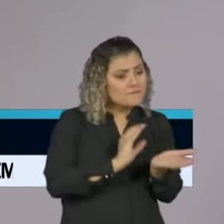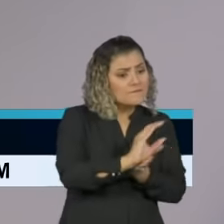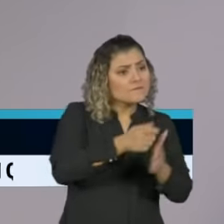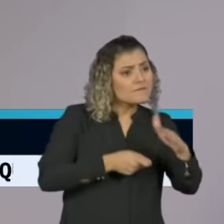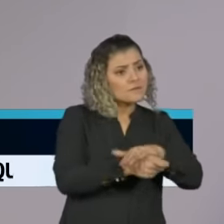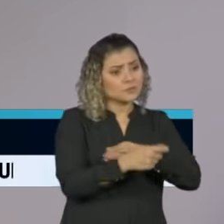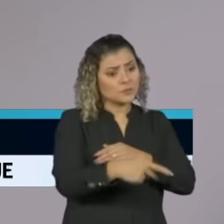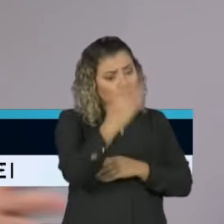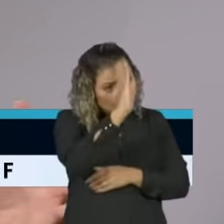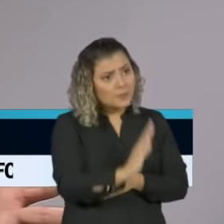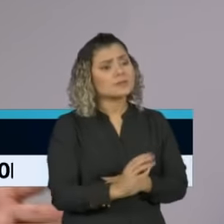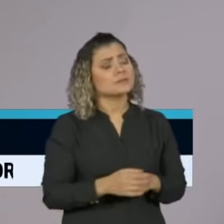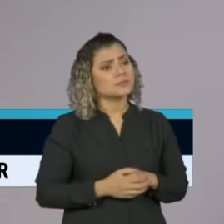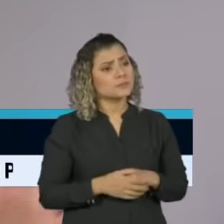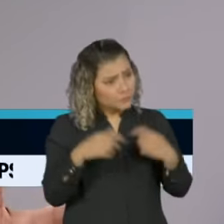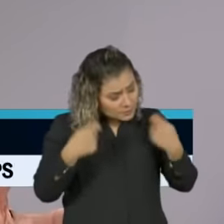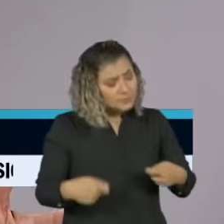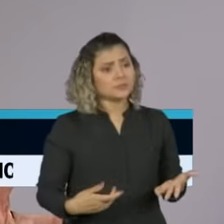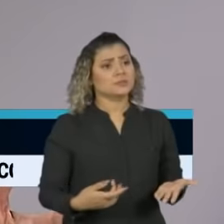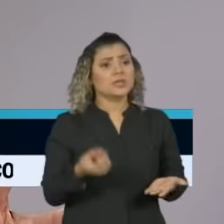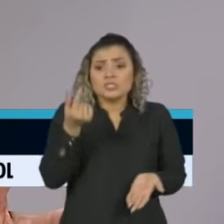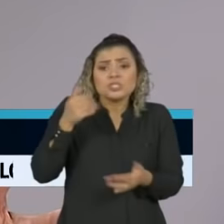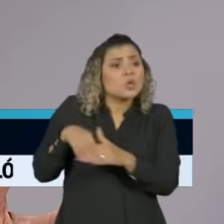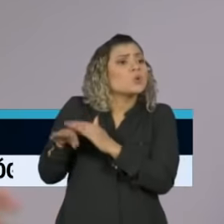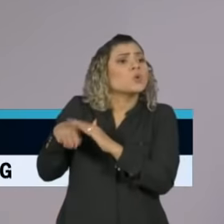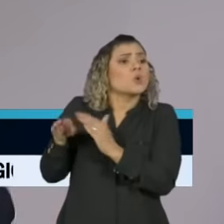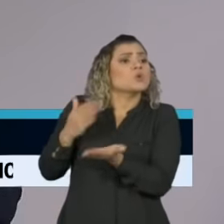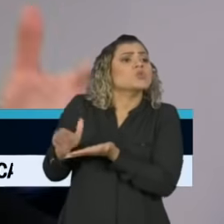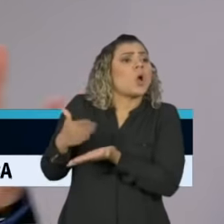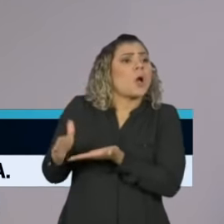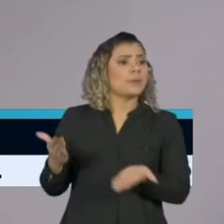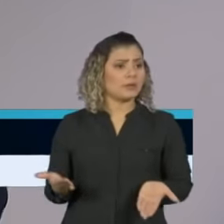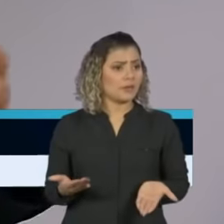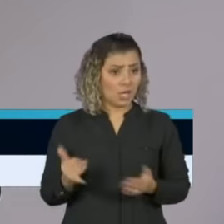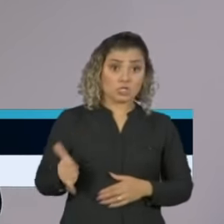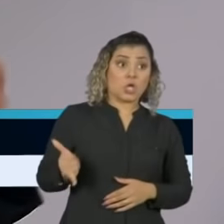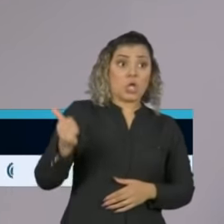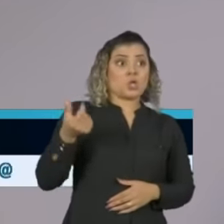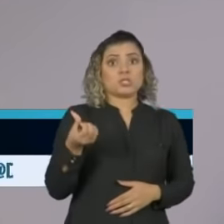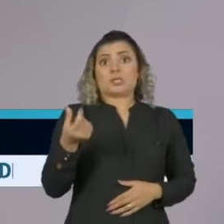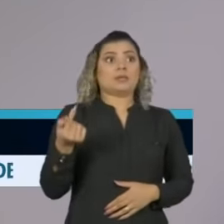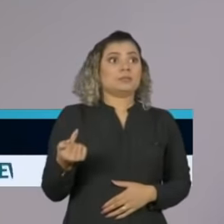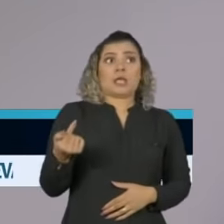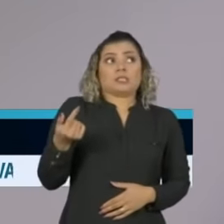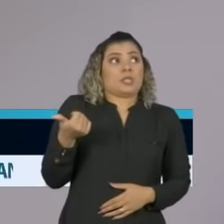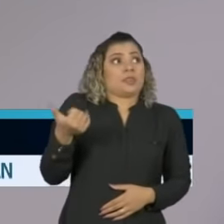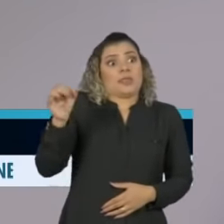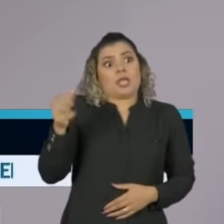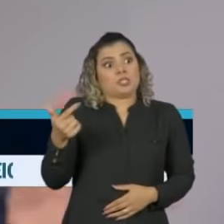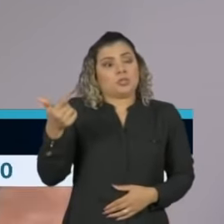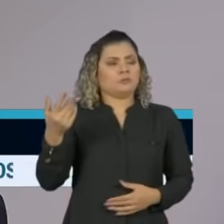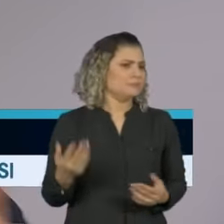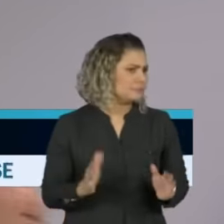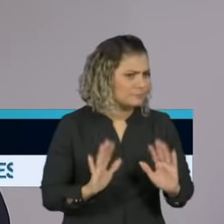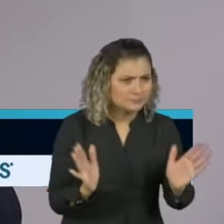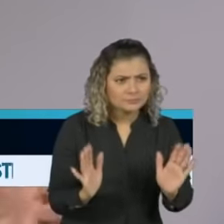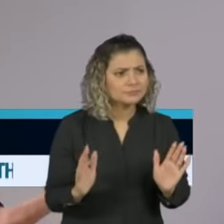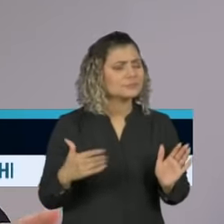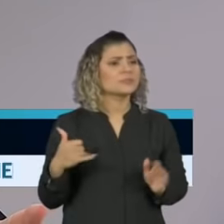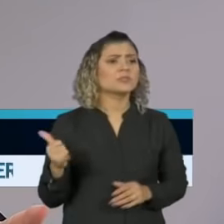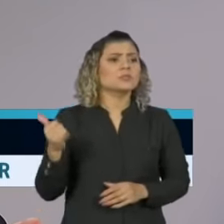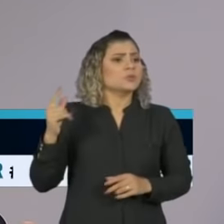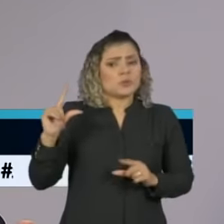dinheiro? Como é que eles vão ficar? Vai ter dinheiro sobrando? Não vai ter juros a 6, 7, 10, 2? O juro vai ficar muito baixo,